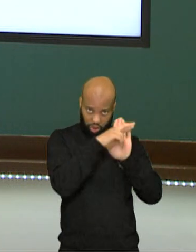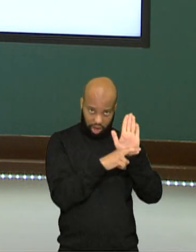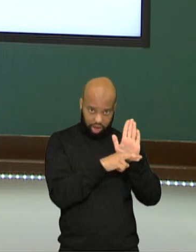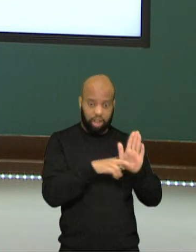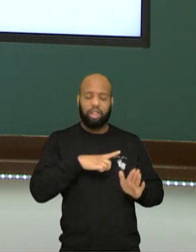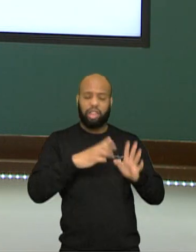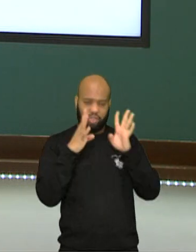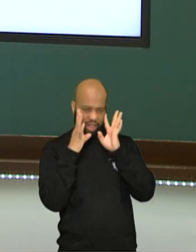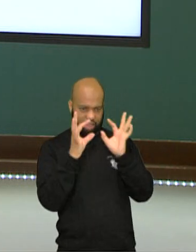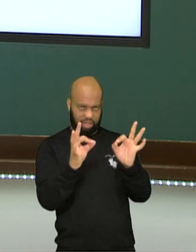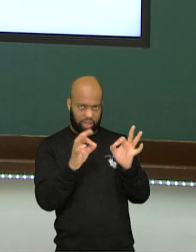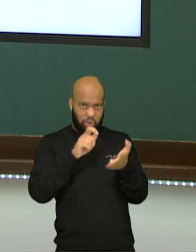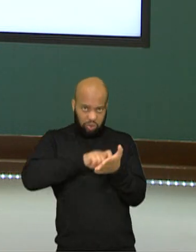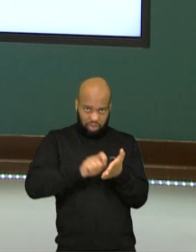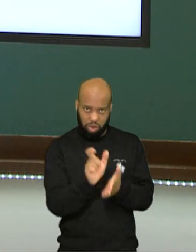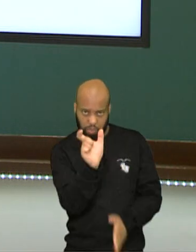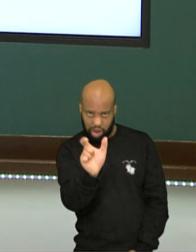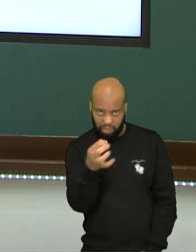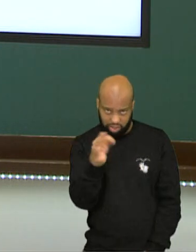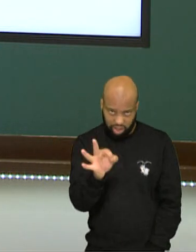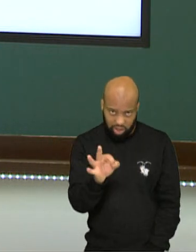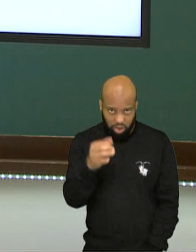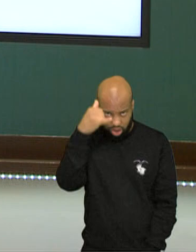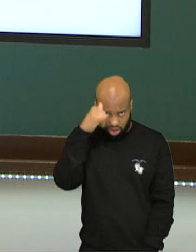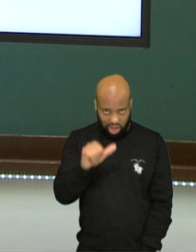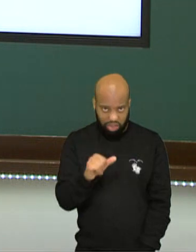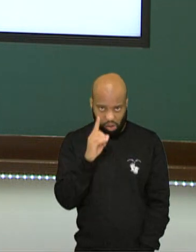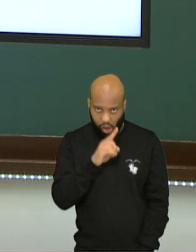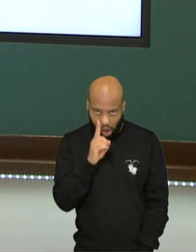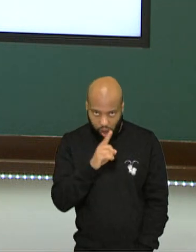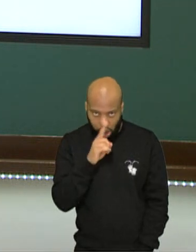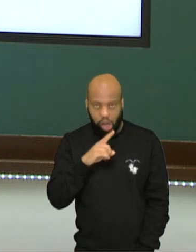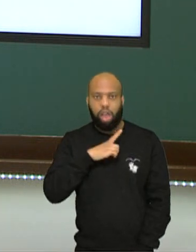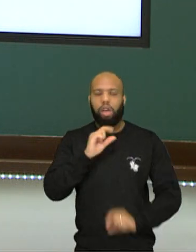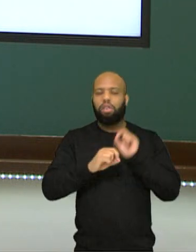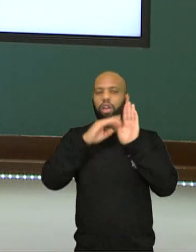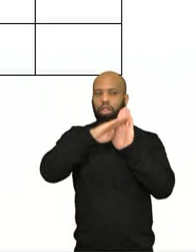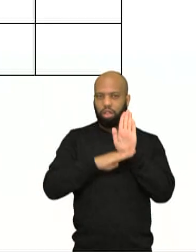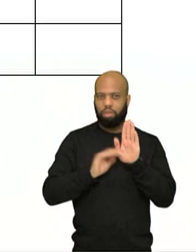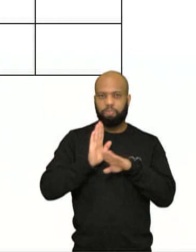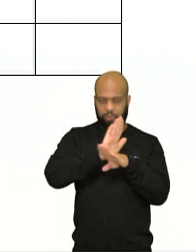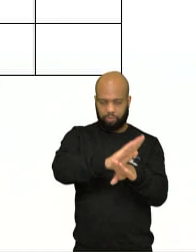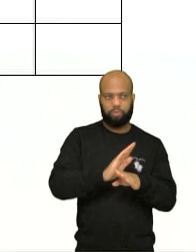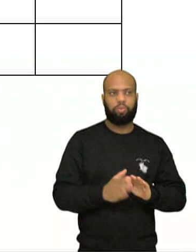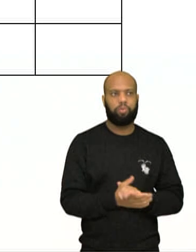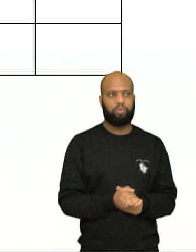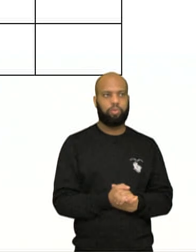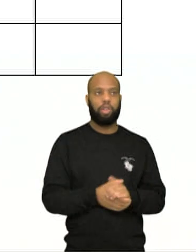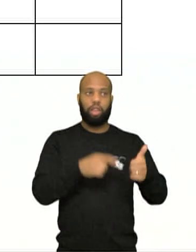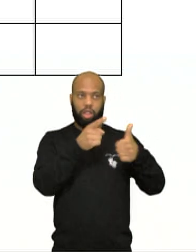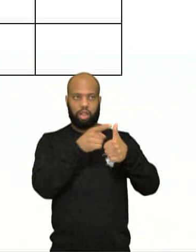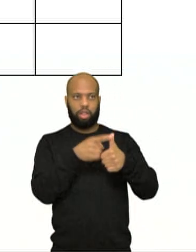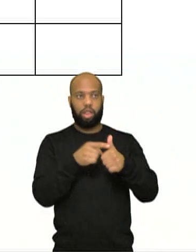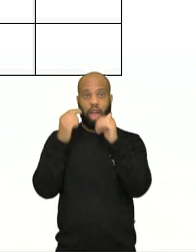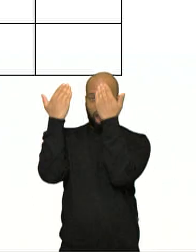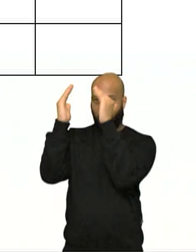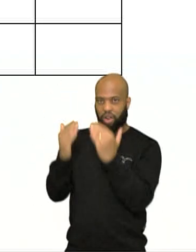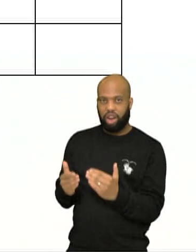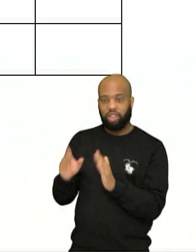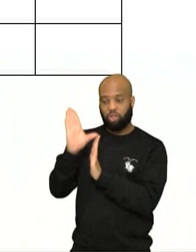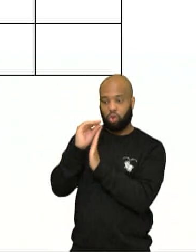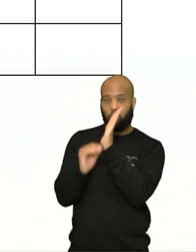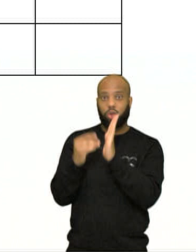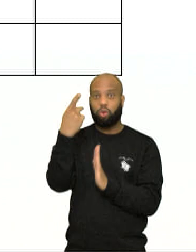na escrita, nas palavras, e nós temos aqui uma lista que pode te ajudar. Avaliação do conteúdo do